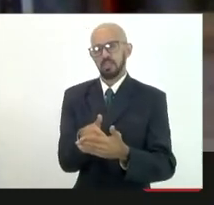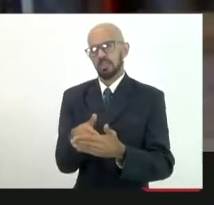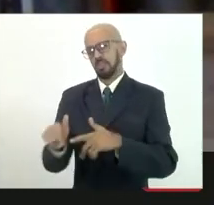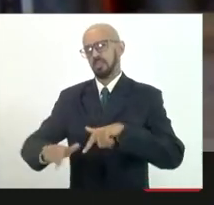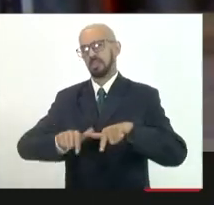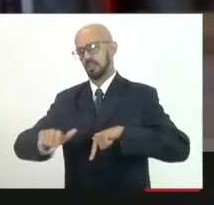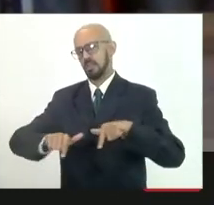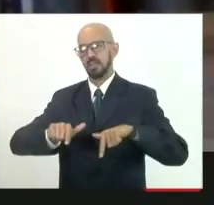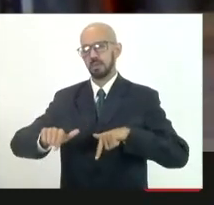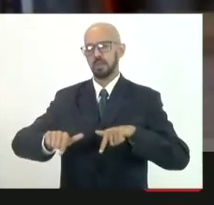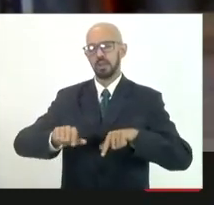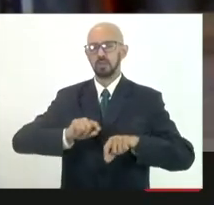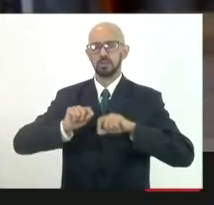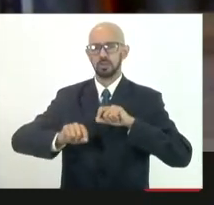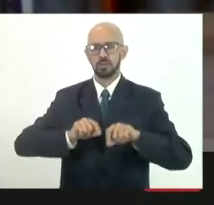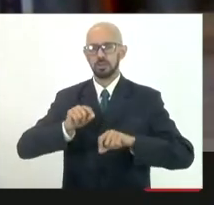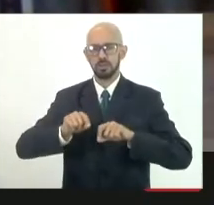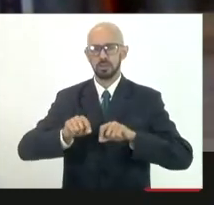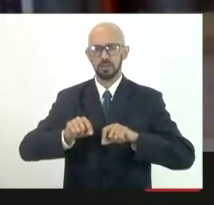âmbito